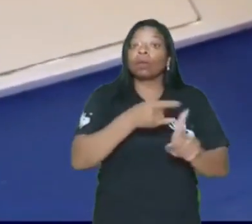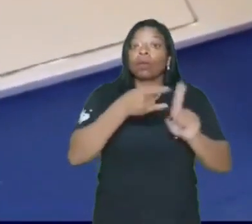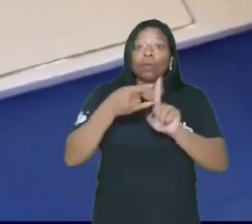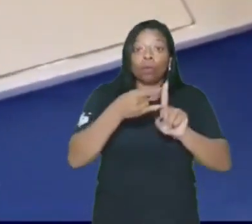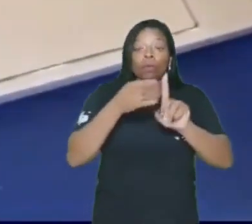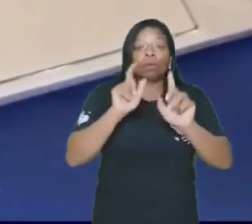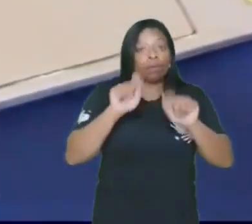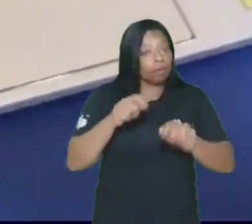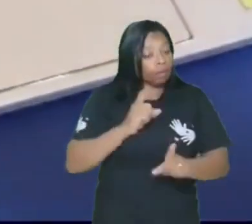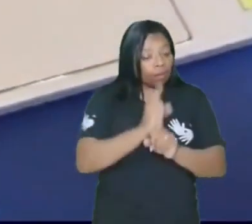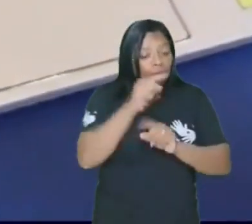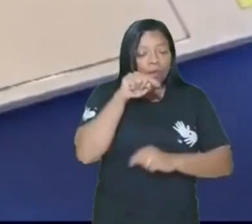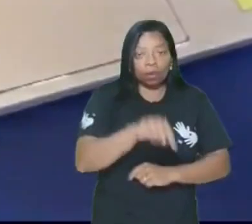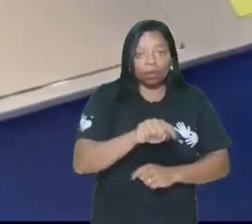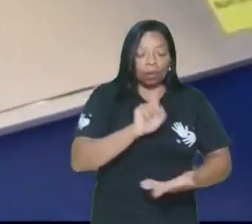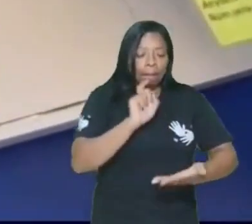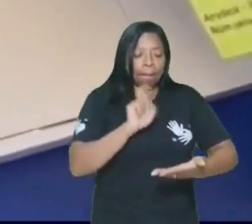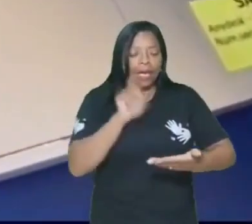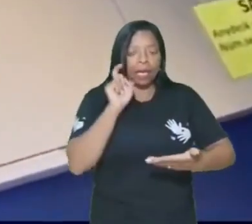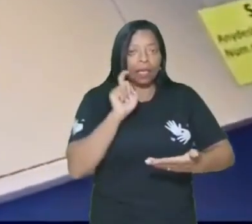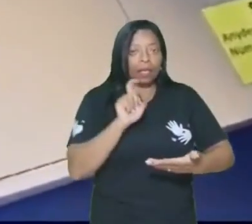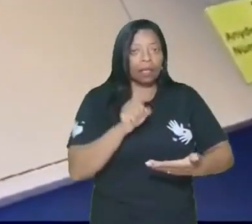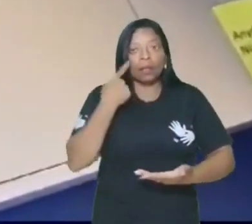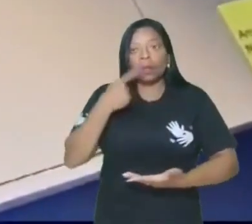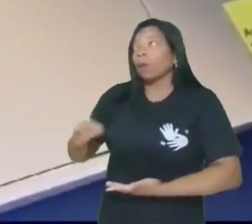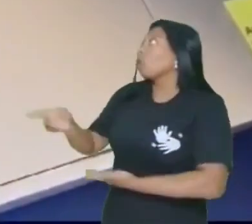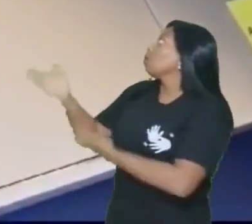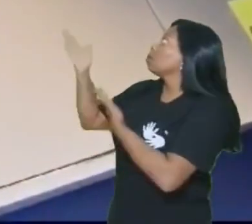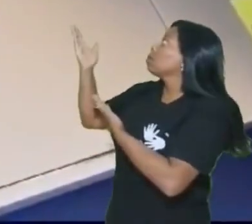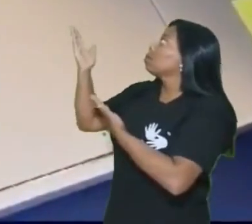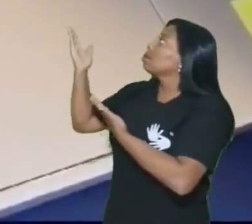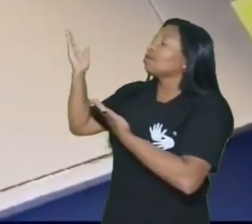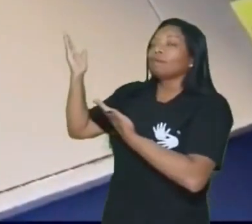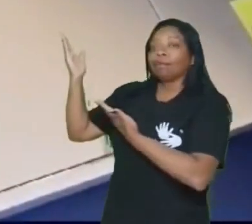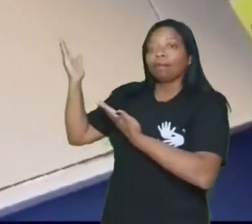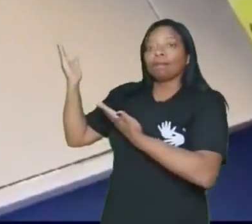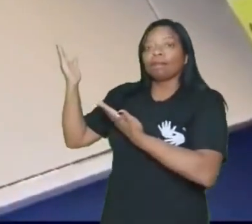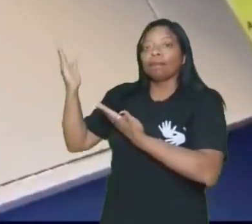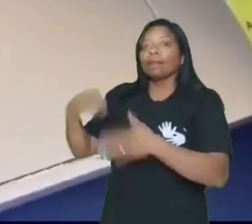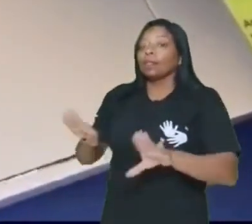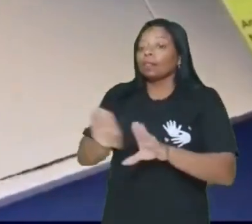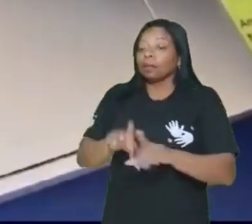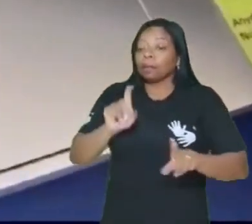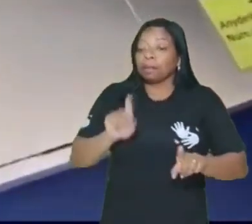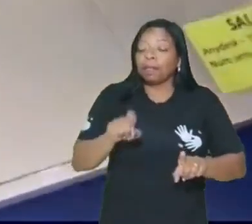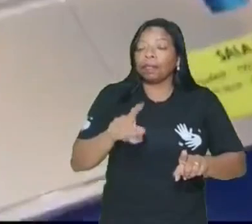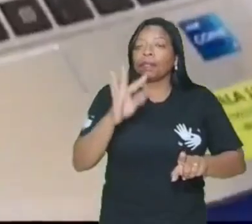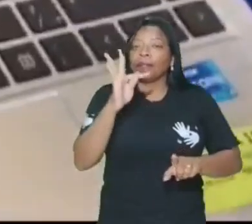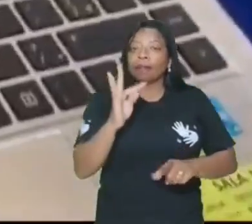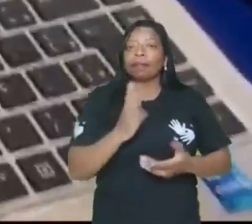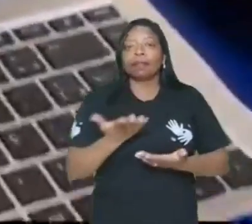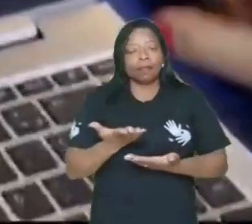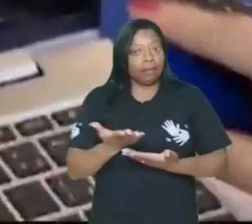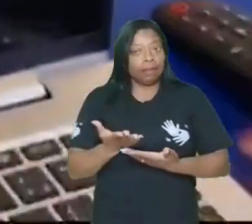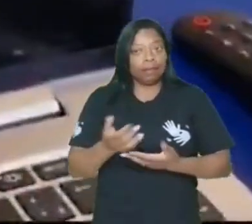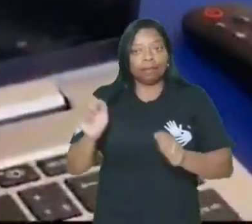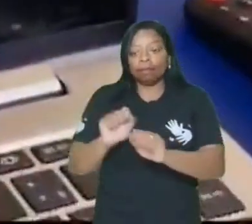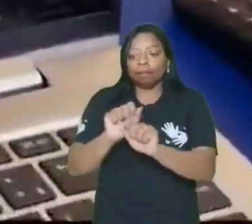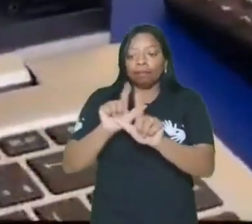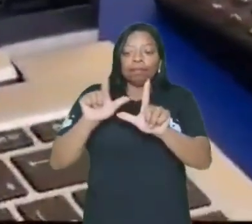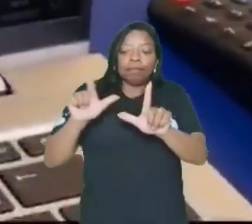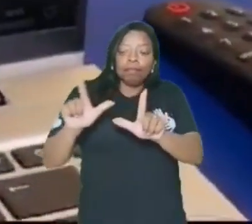quadradinhos. Clica junto simultaneamente nela e na tecla P. Vai abrir esta tela